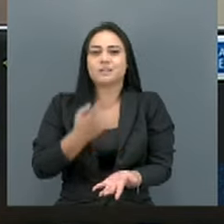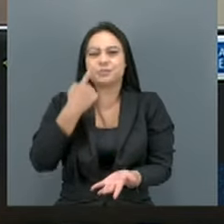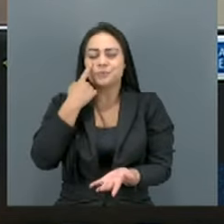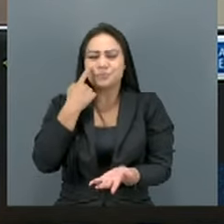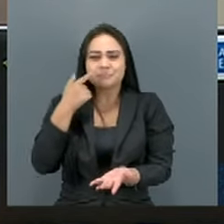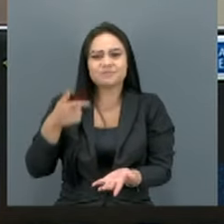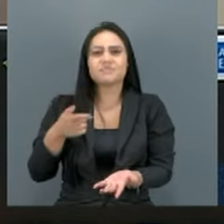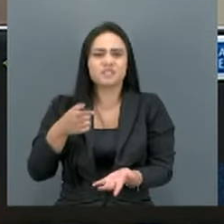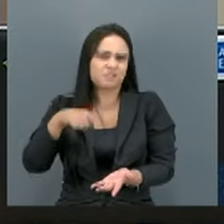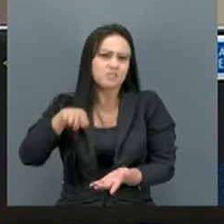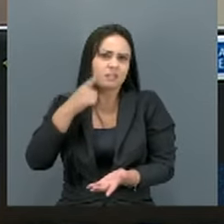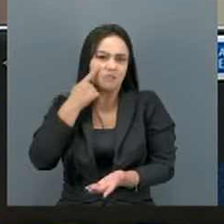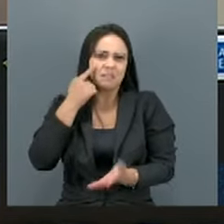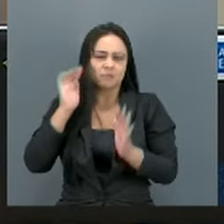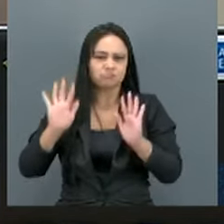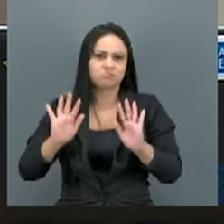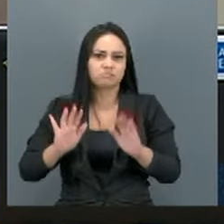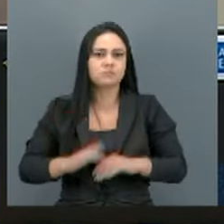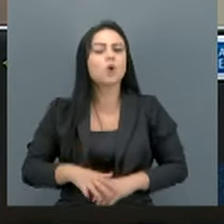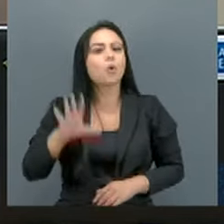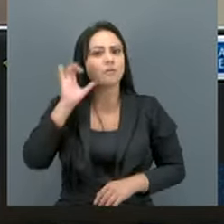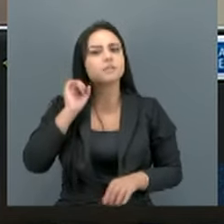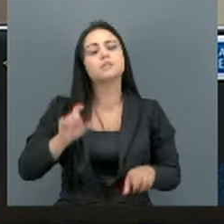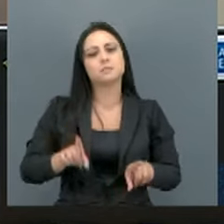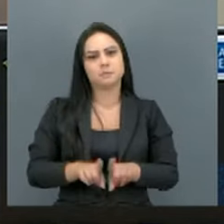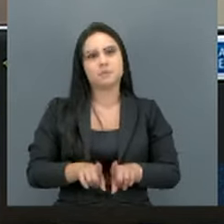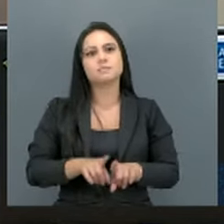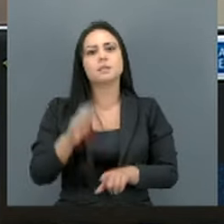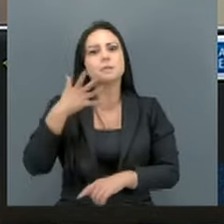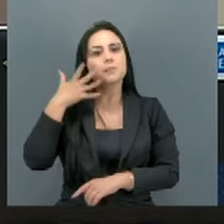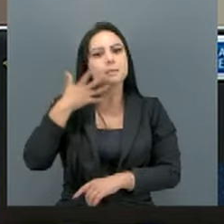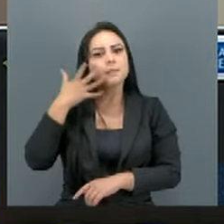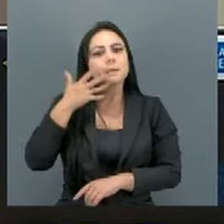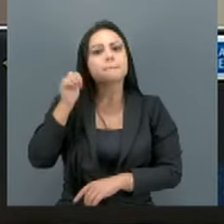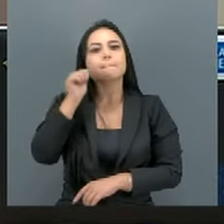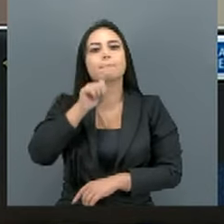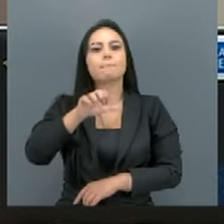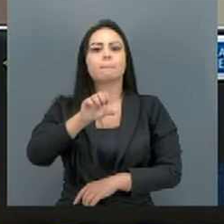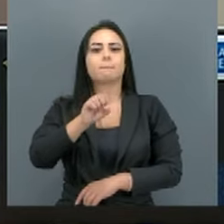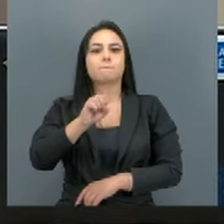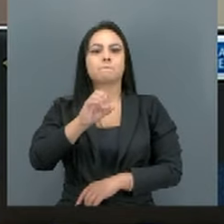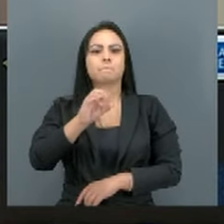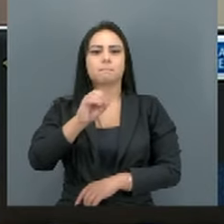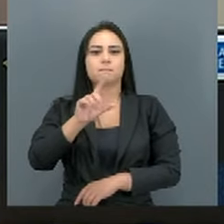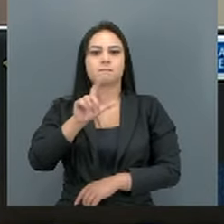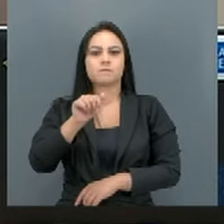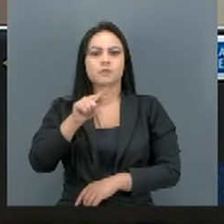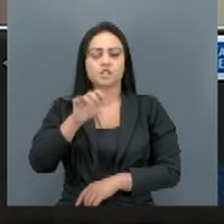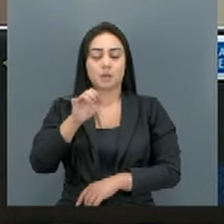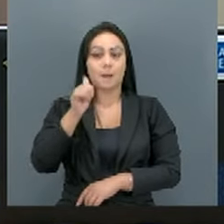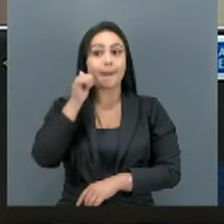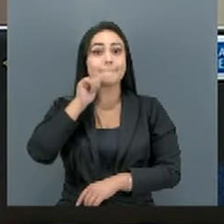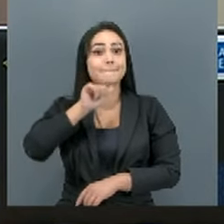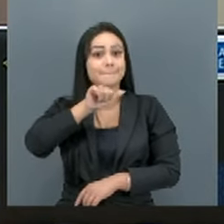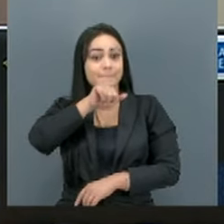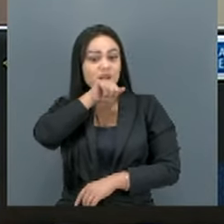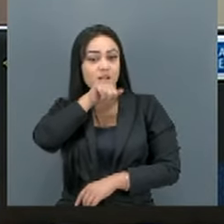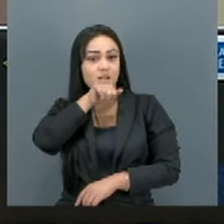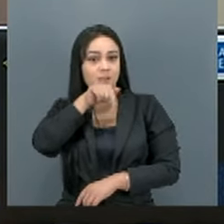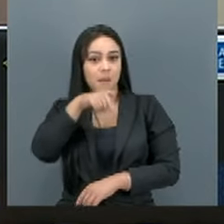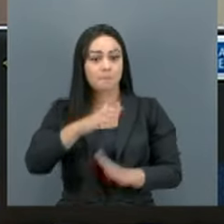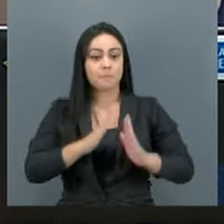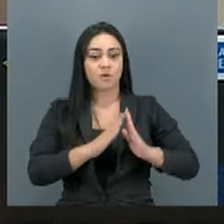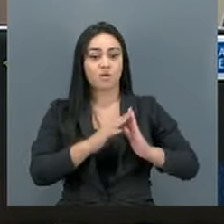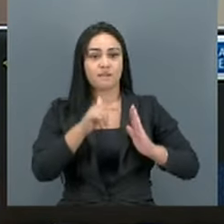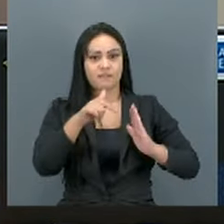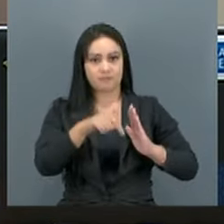lá. Vocês vão ver e ouvir o depoimento da senhora Solange, uma mãe que mora na reserva extrativista. E vou